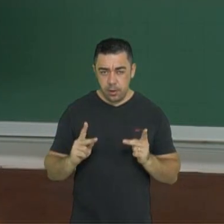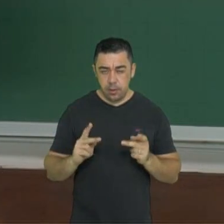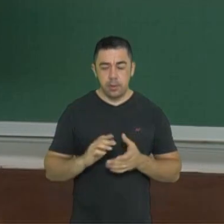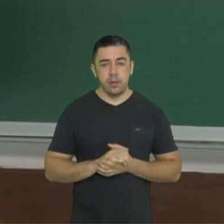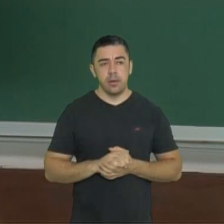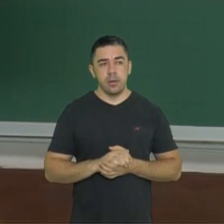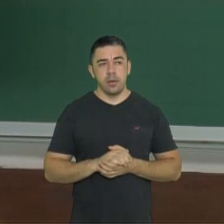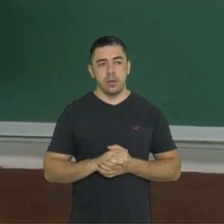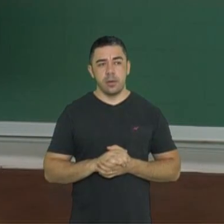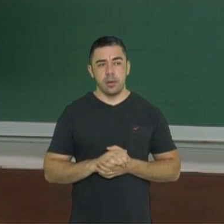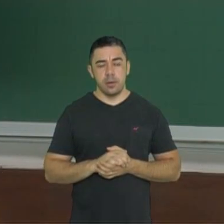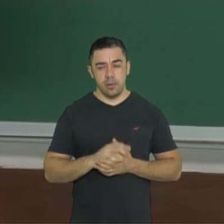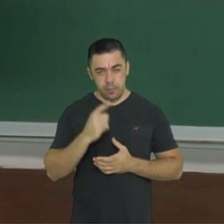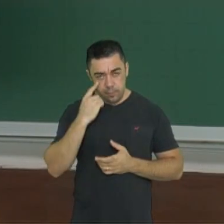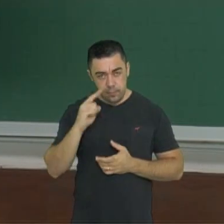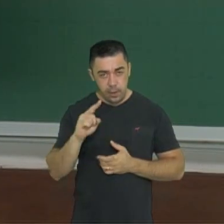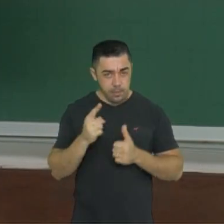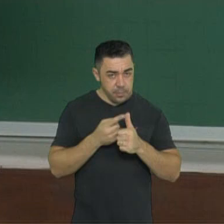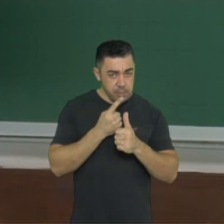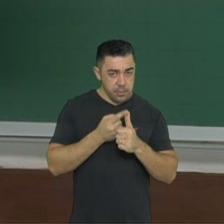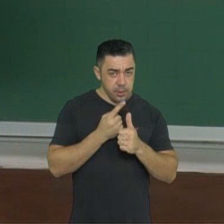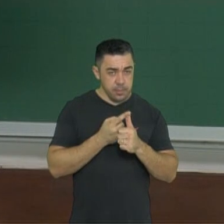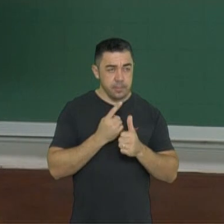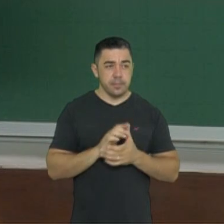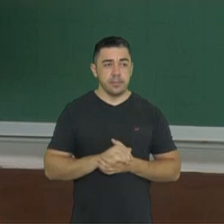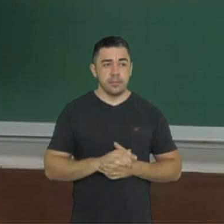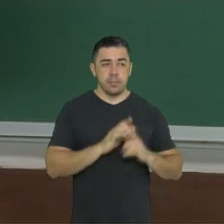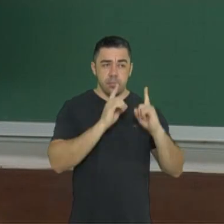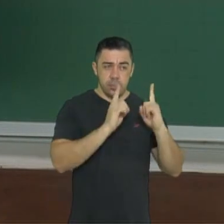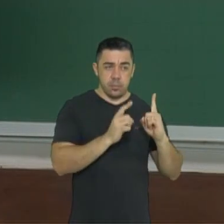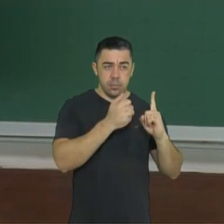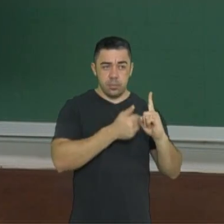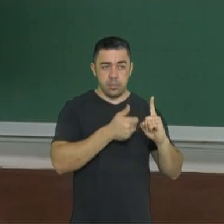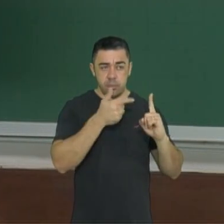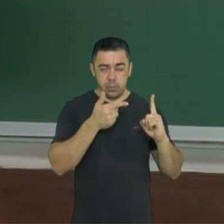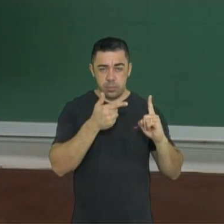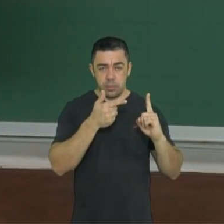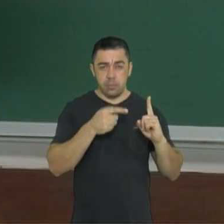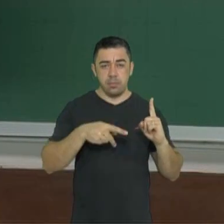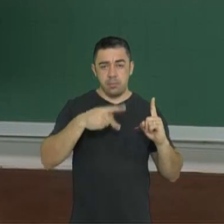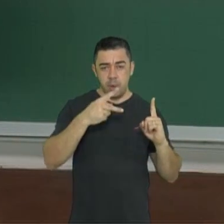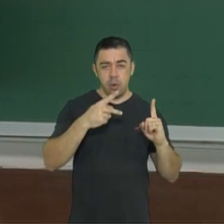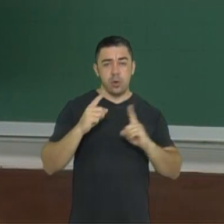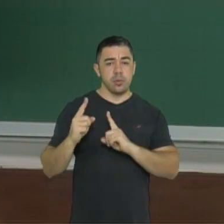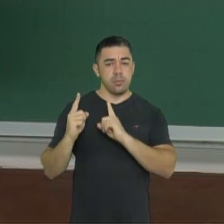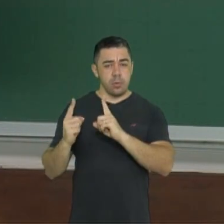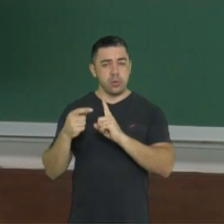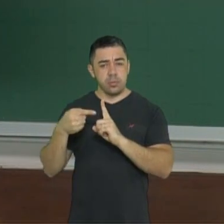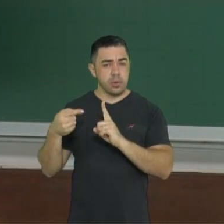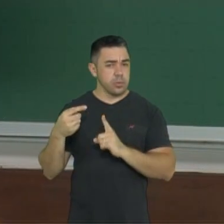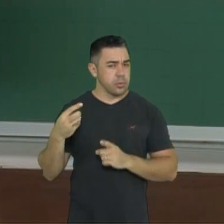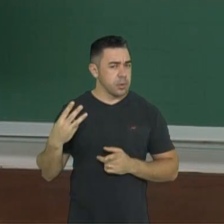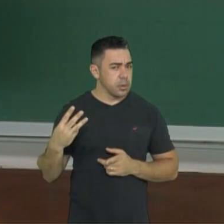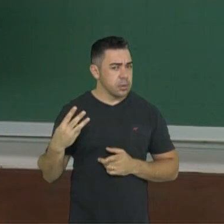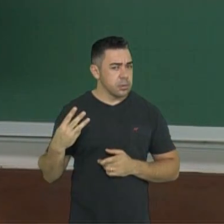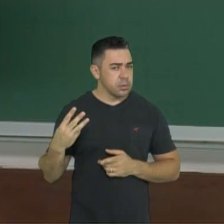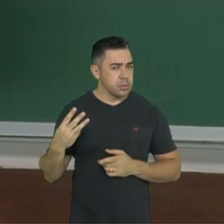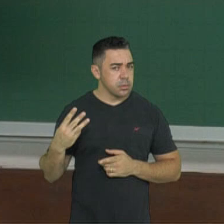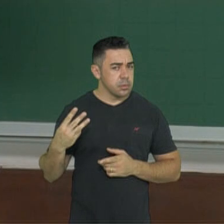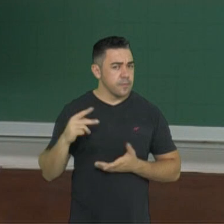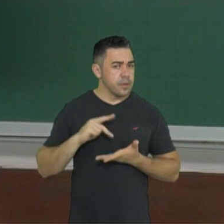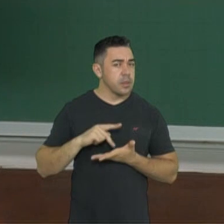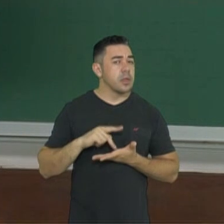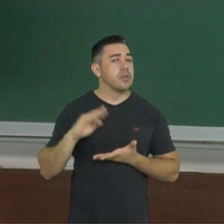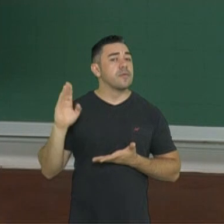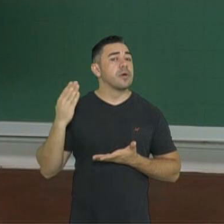bem Vamos ler aqui a primeira Whitney módulo de 12 é maior que módulo de - 13